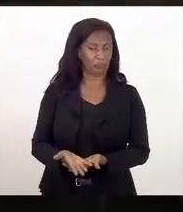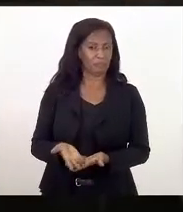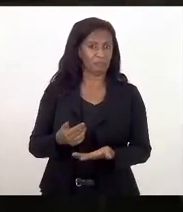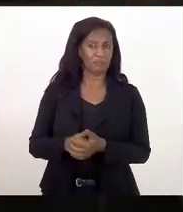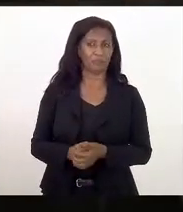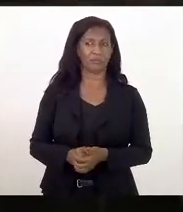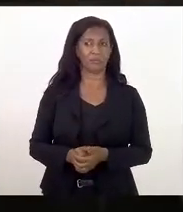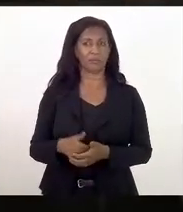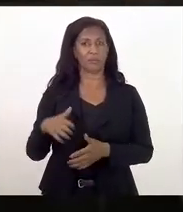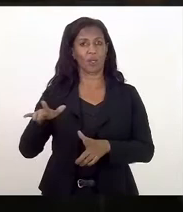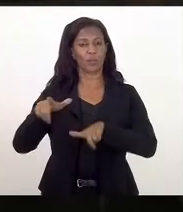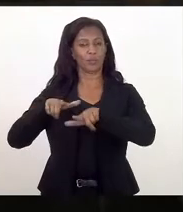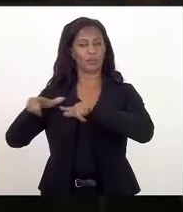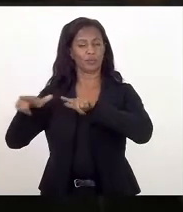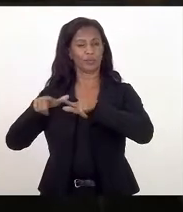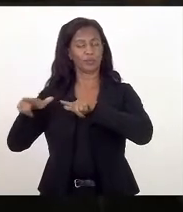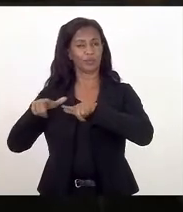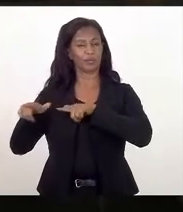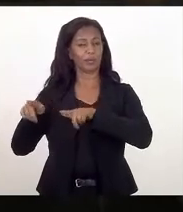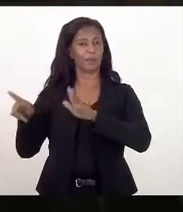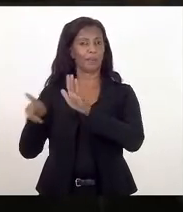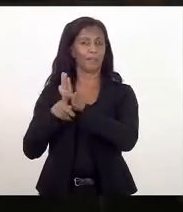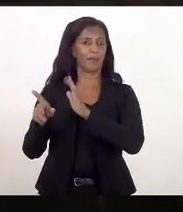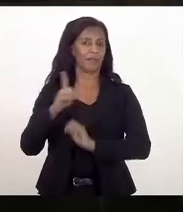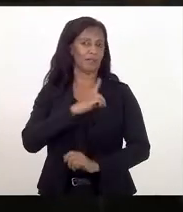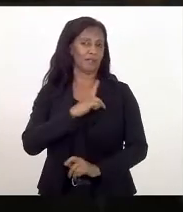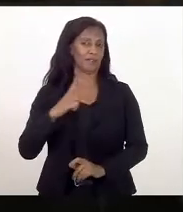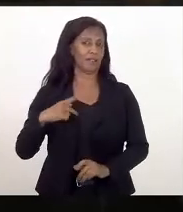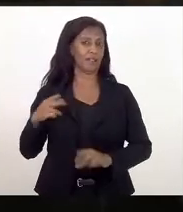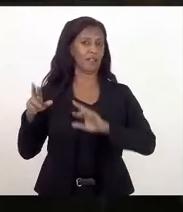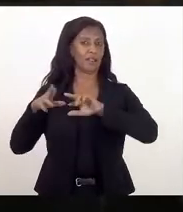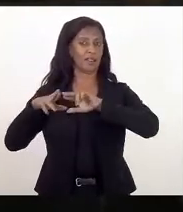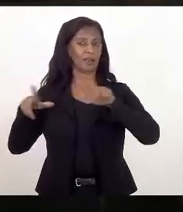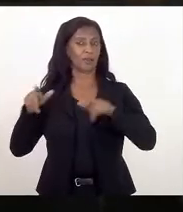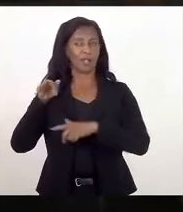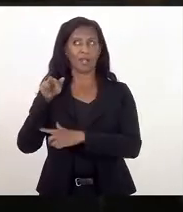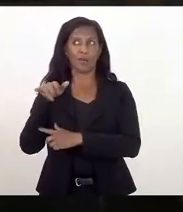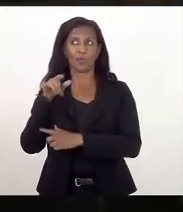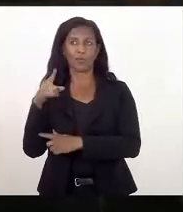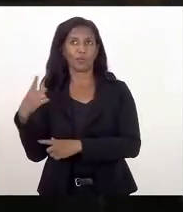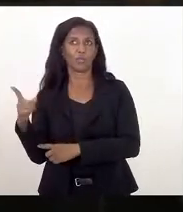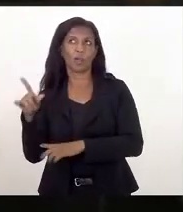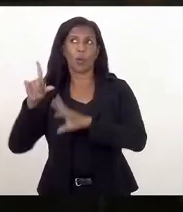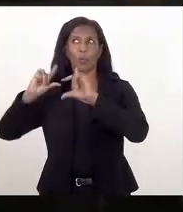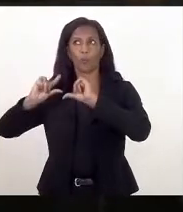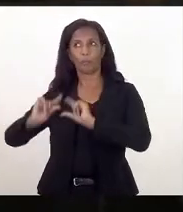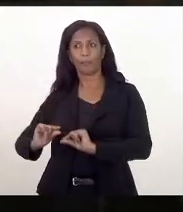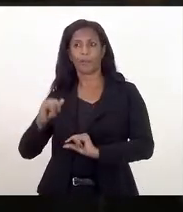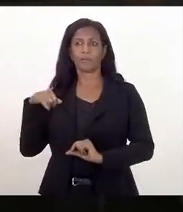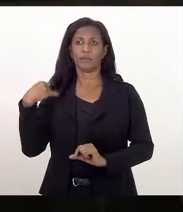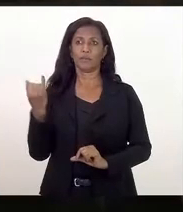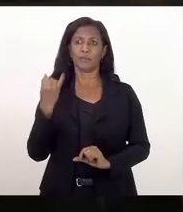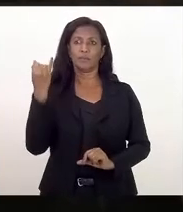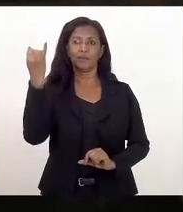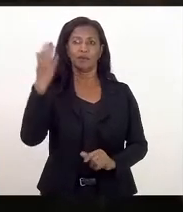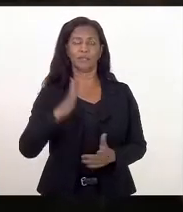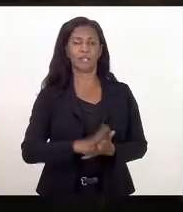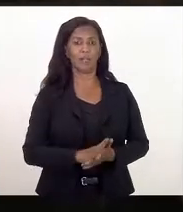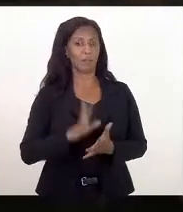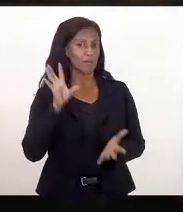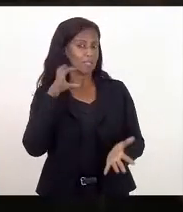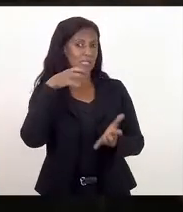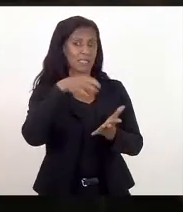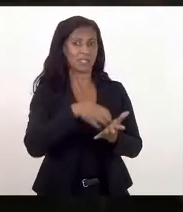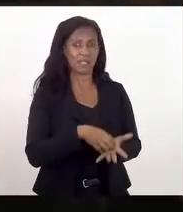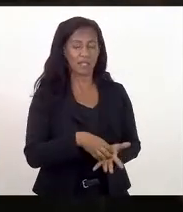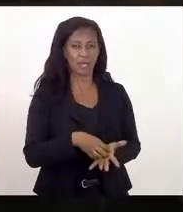direto aos trabalhadores da Defensoria, não é uma função menos importante. No entanto, é uma função central